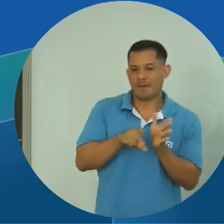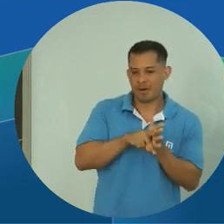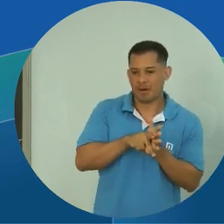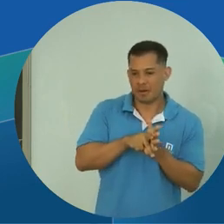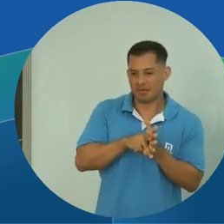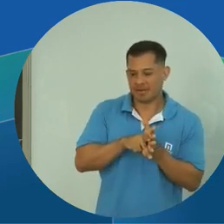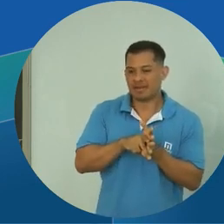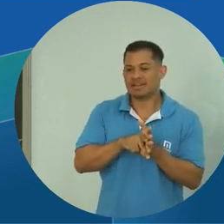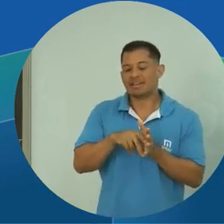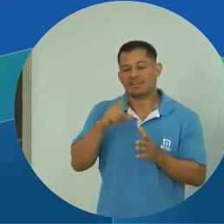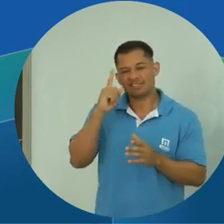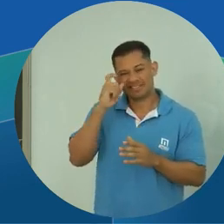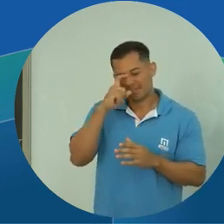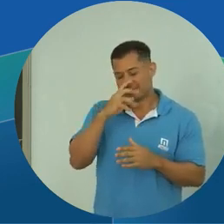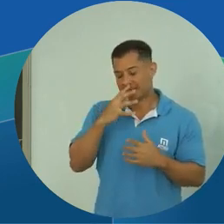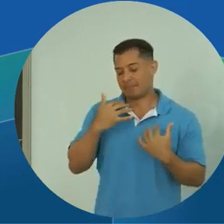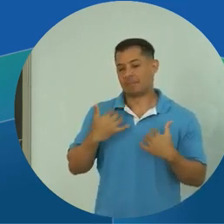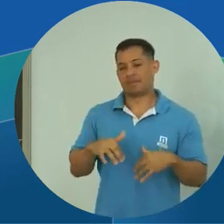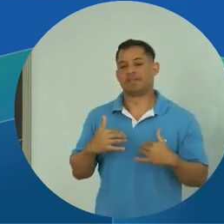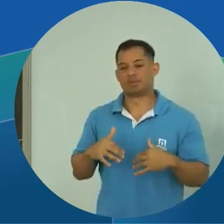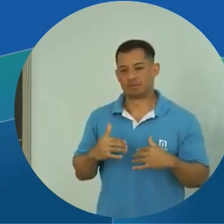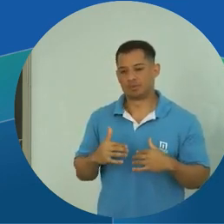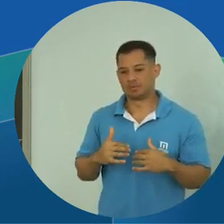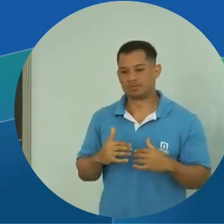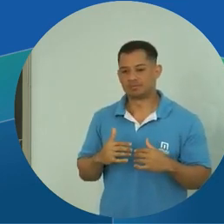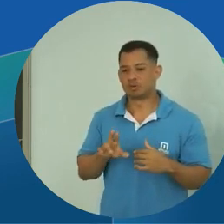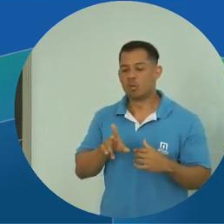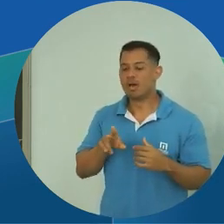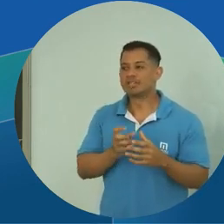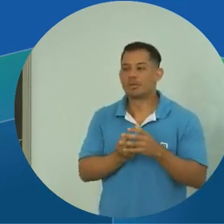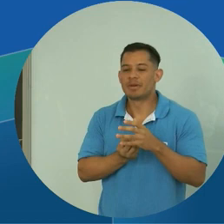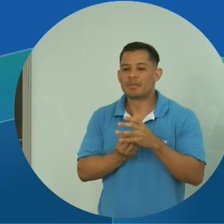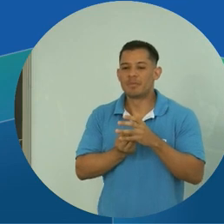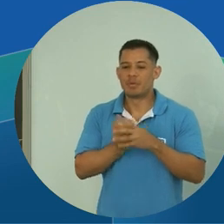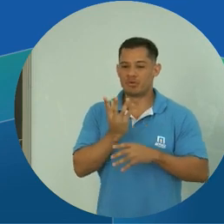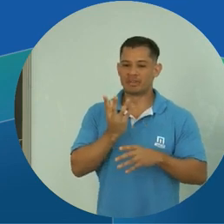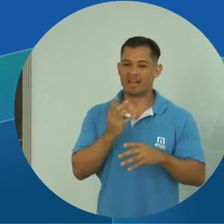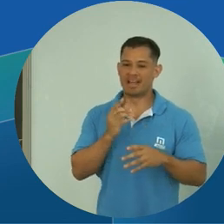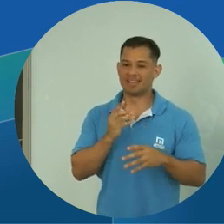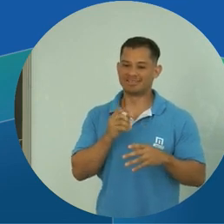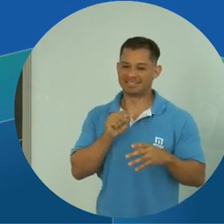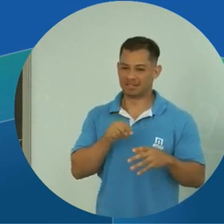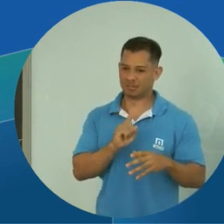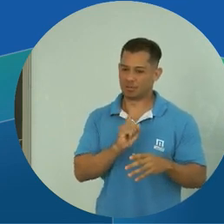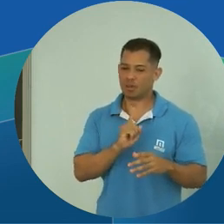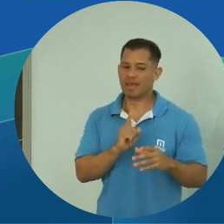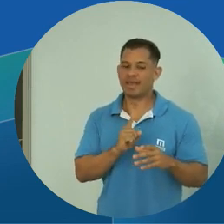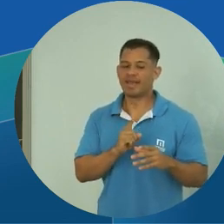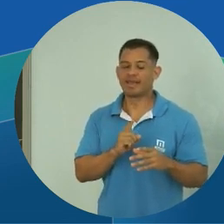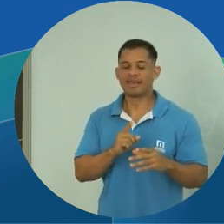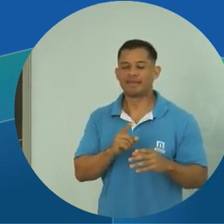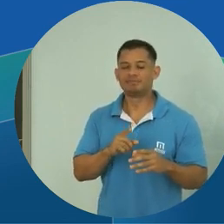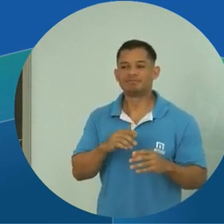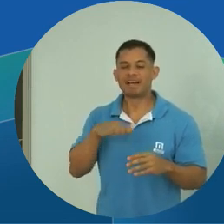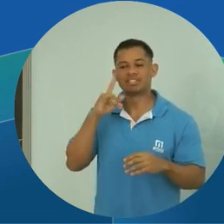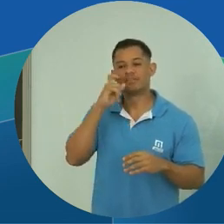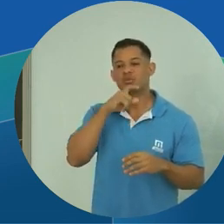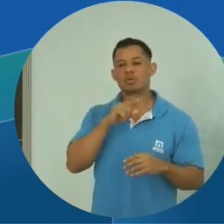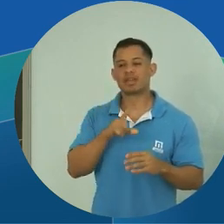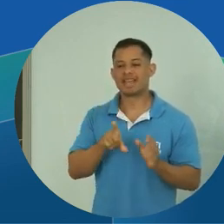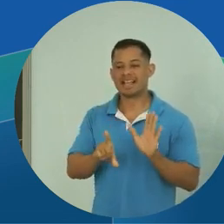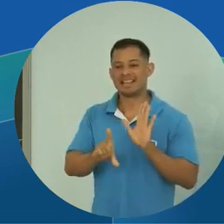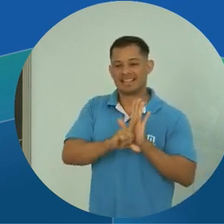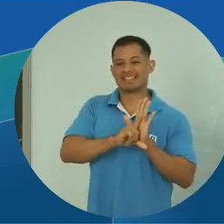Um desafio imenso, não de montar a central, mas de licenciar ela. Então, a gente acaba caindo